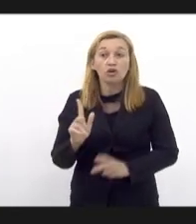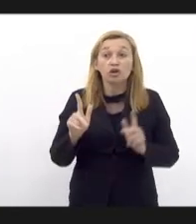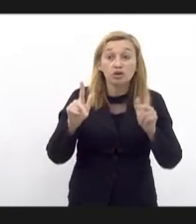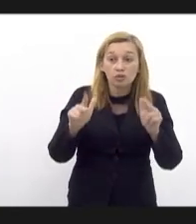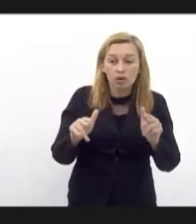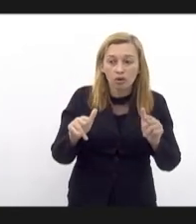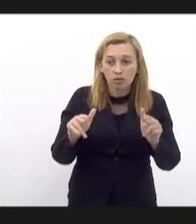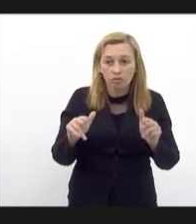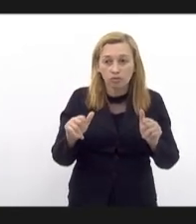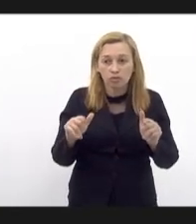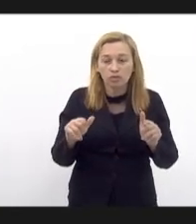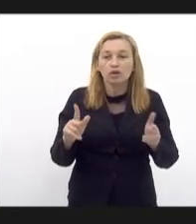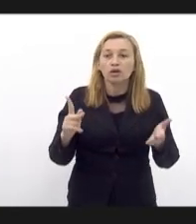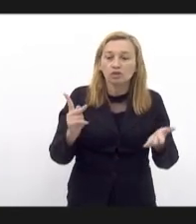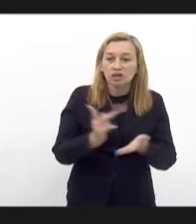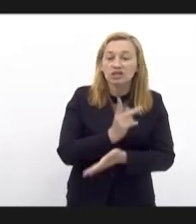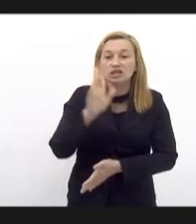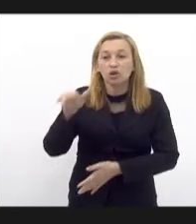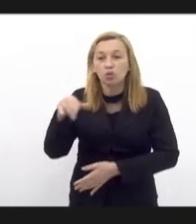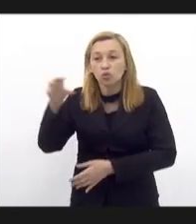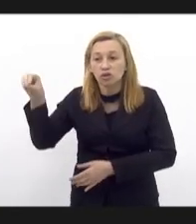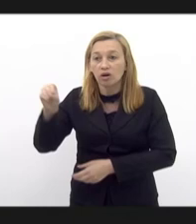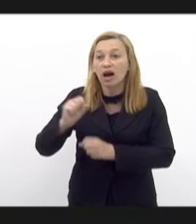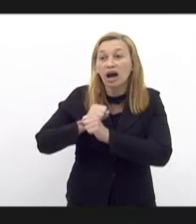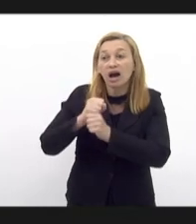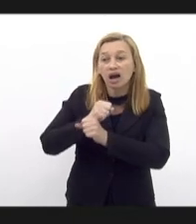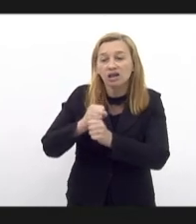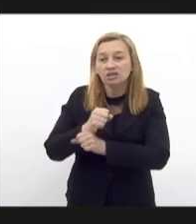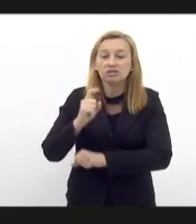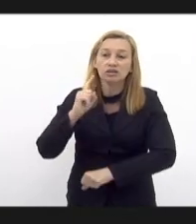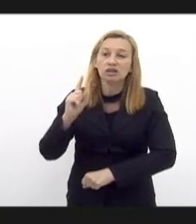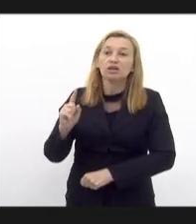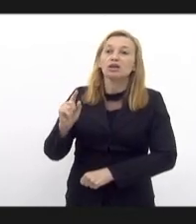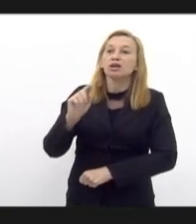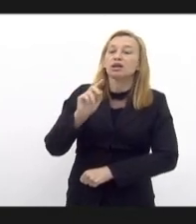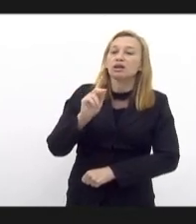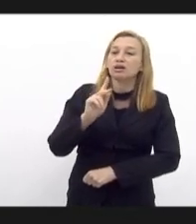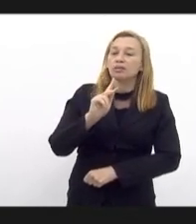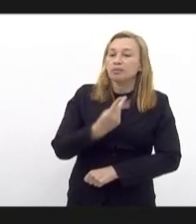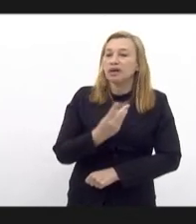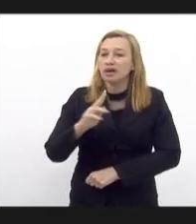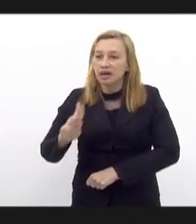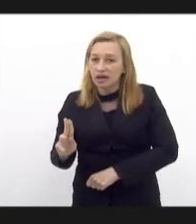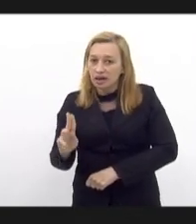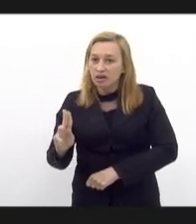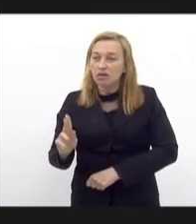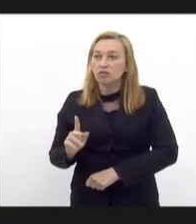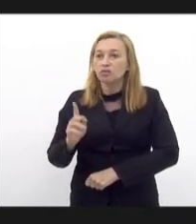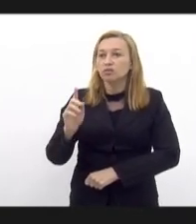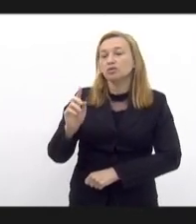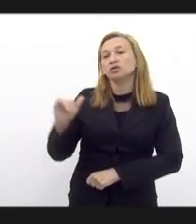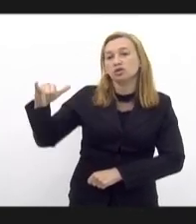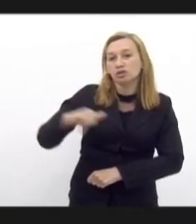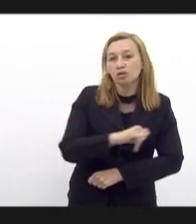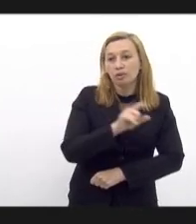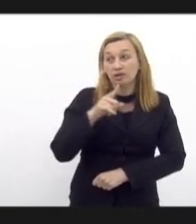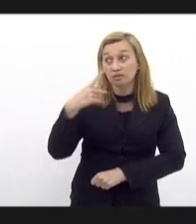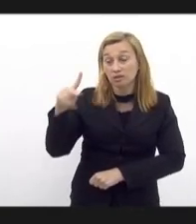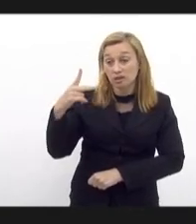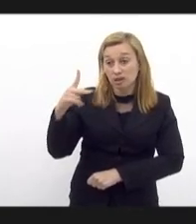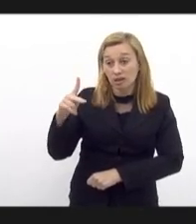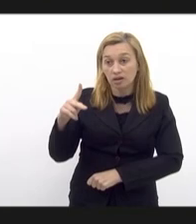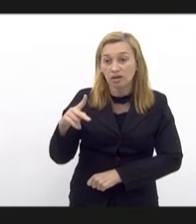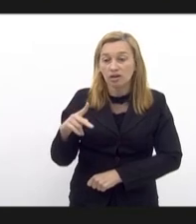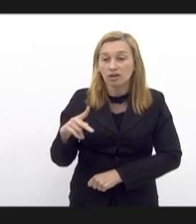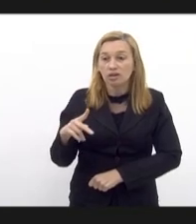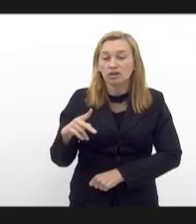vem sendo implantado pela União há muitos anos em Belo Horizonte, com os aeroportos Confins e Pampulha, o que na prática significa